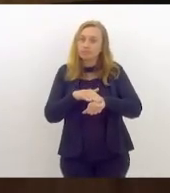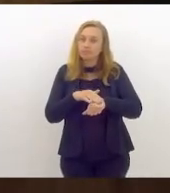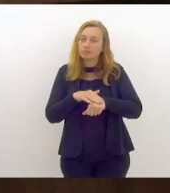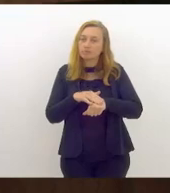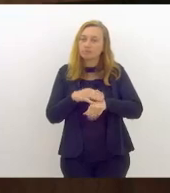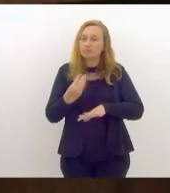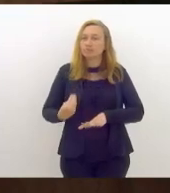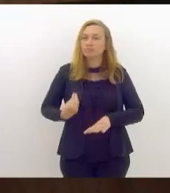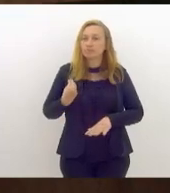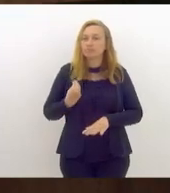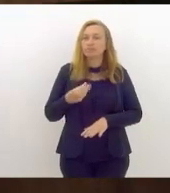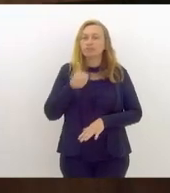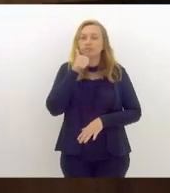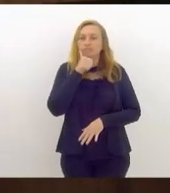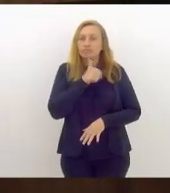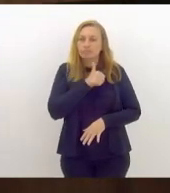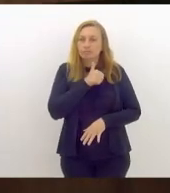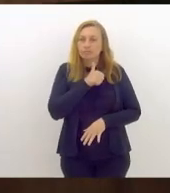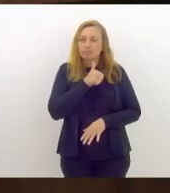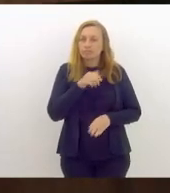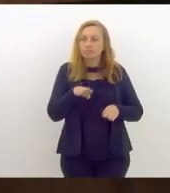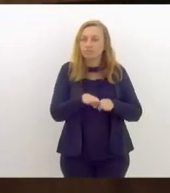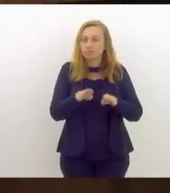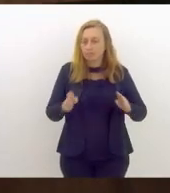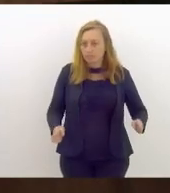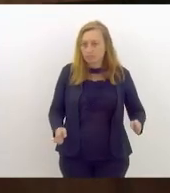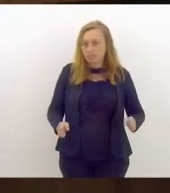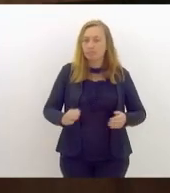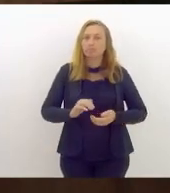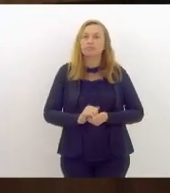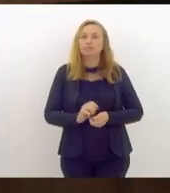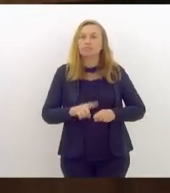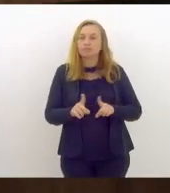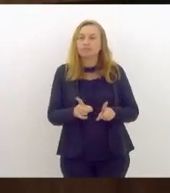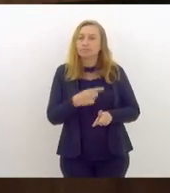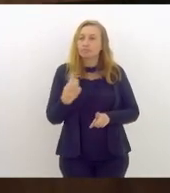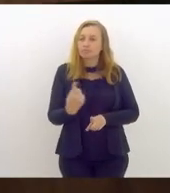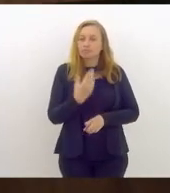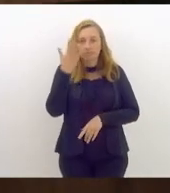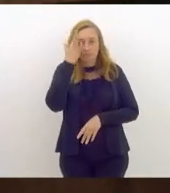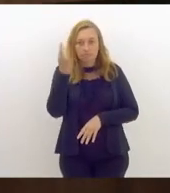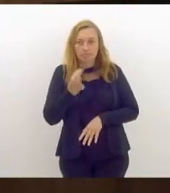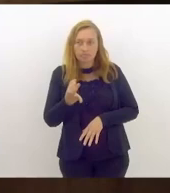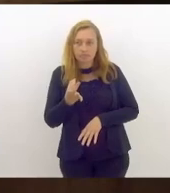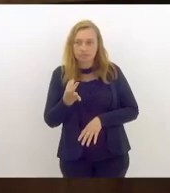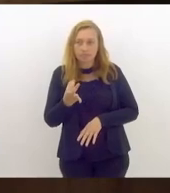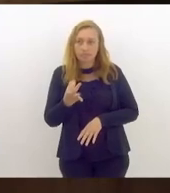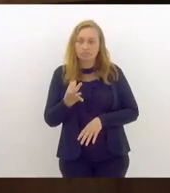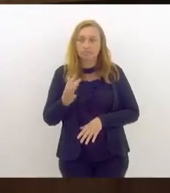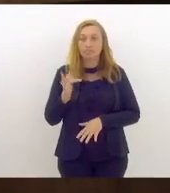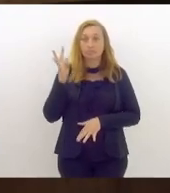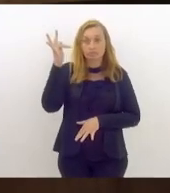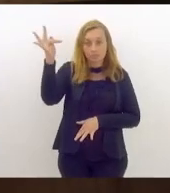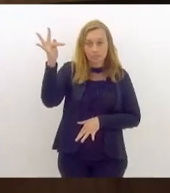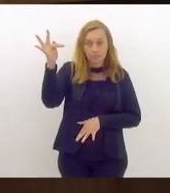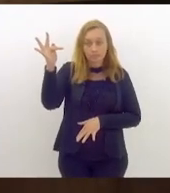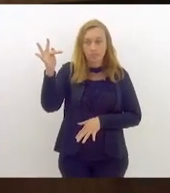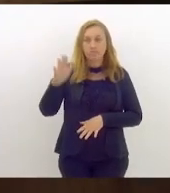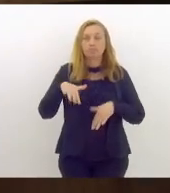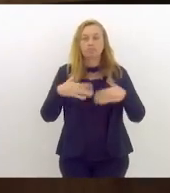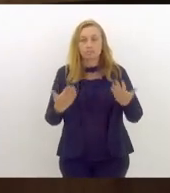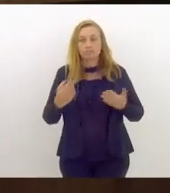a presença das mulheres na composição da mesa, mas nós não sabemos do nosso futuro. Então,